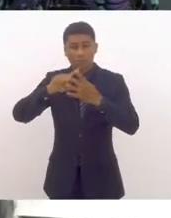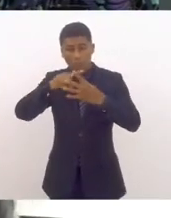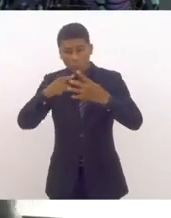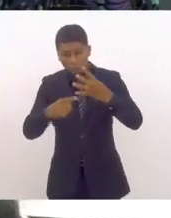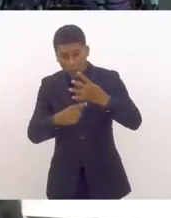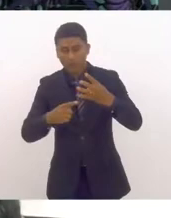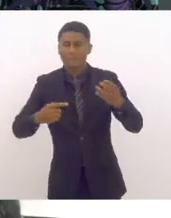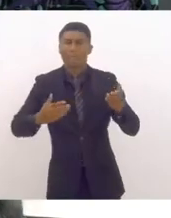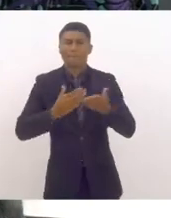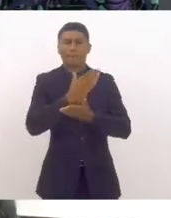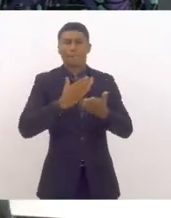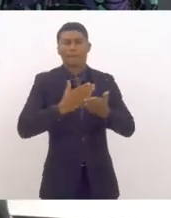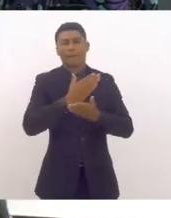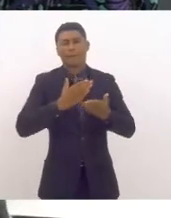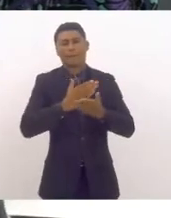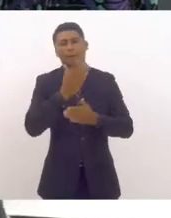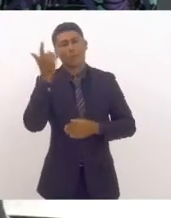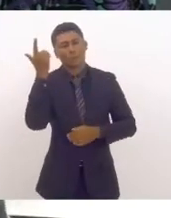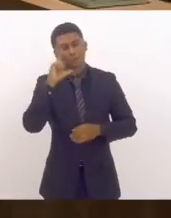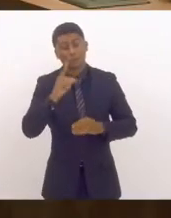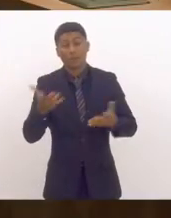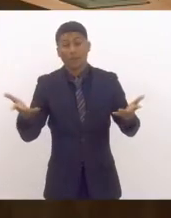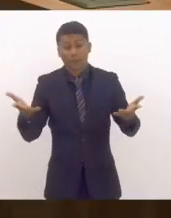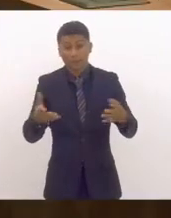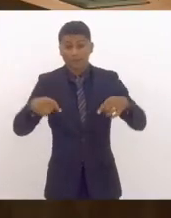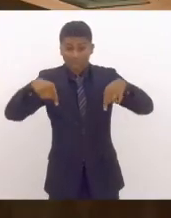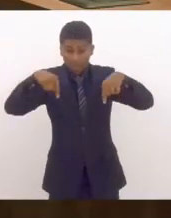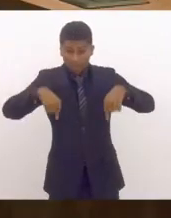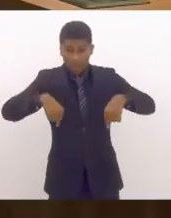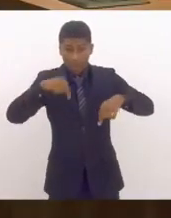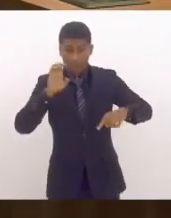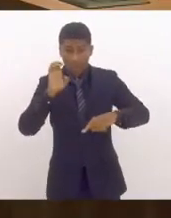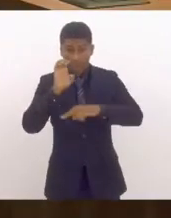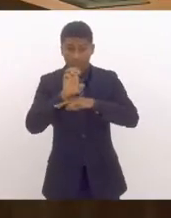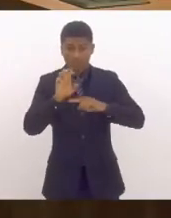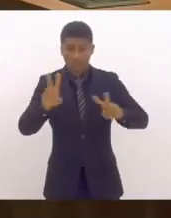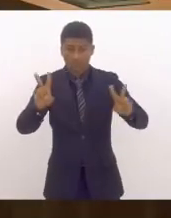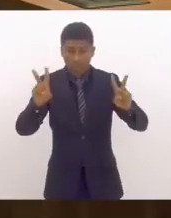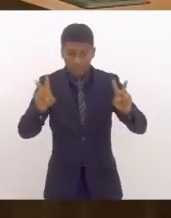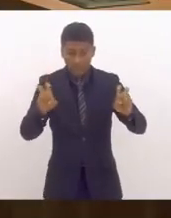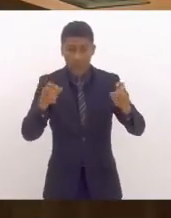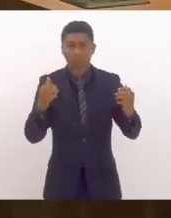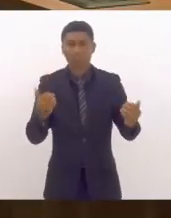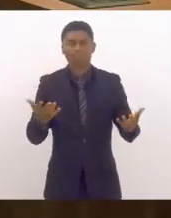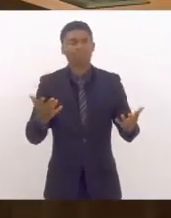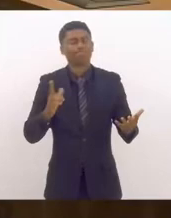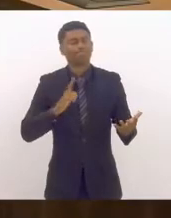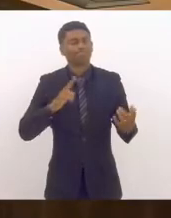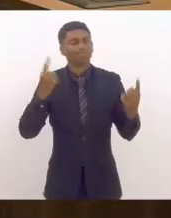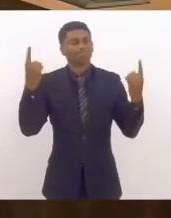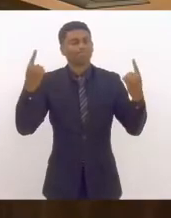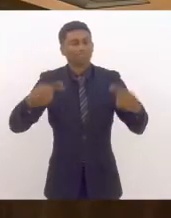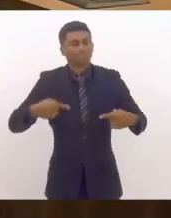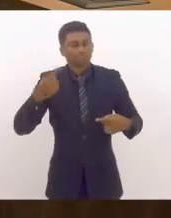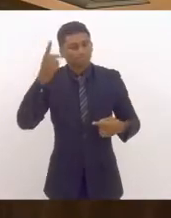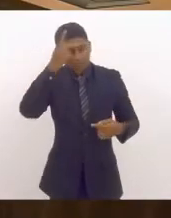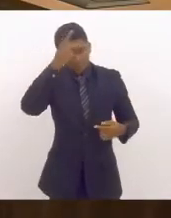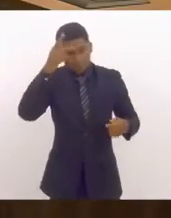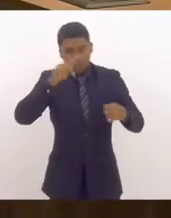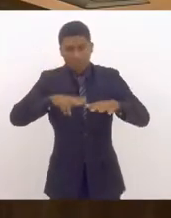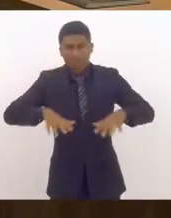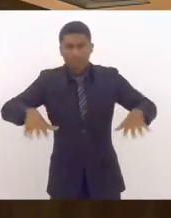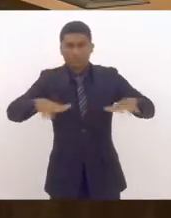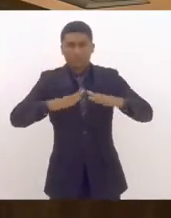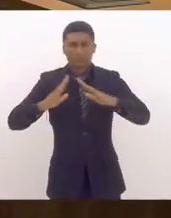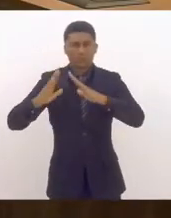Então, para a gente trazer essa temática aqui no âmbito do Estado, pensando que os desafios da habitação popular é não só na capital,